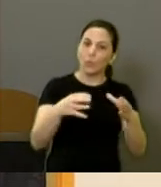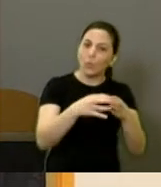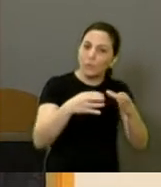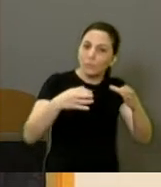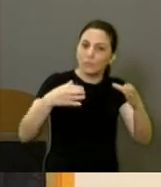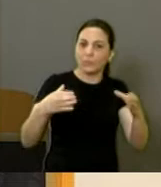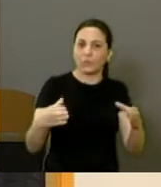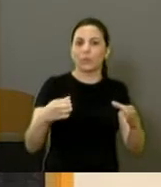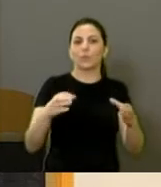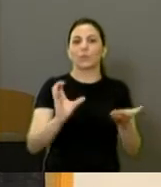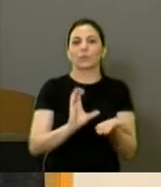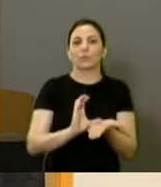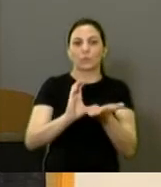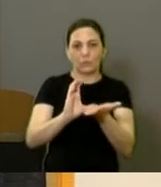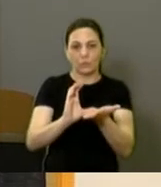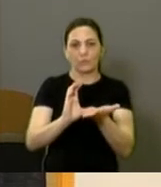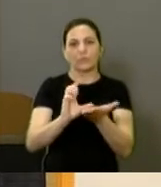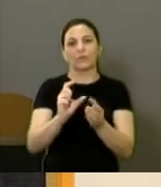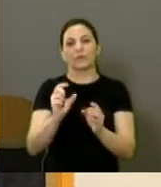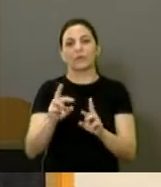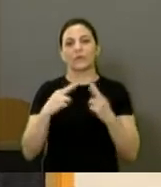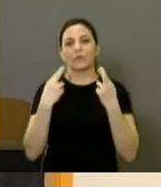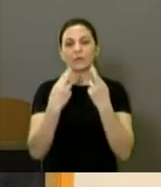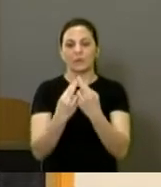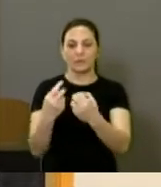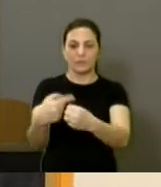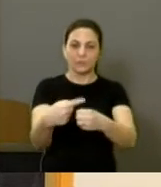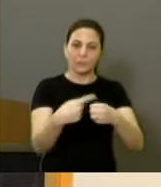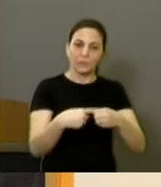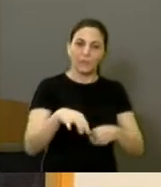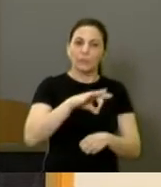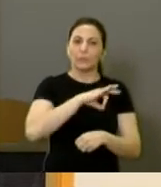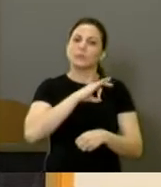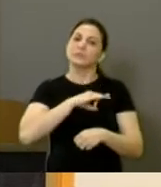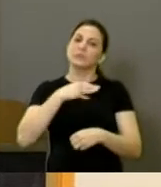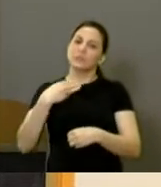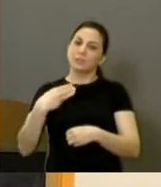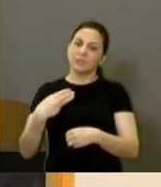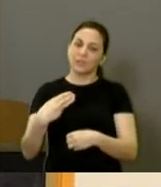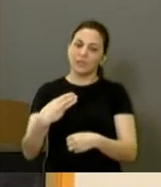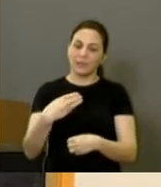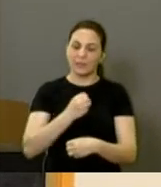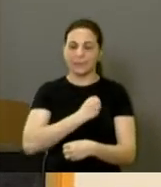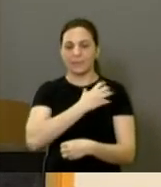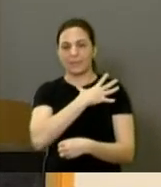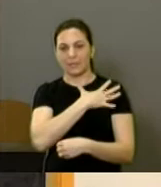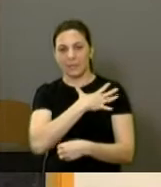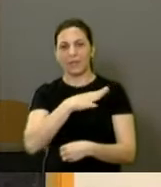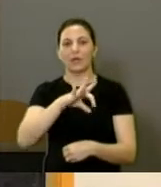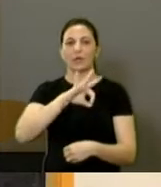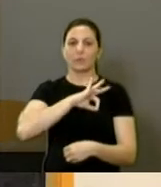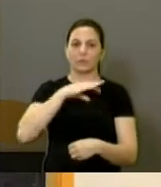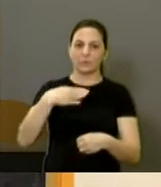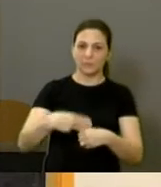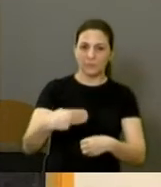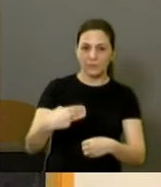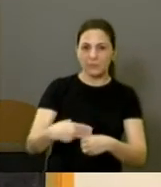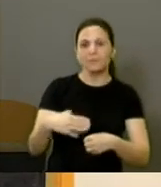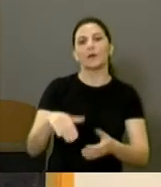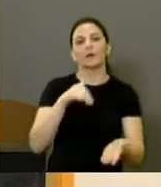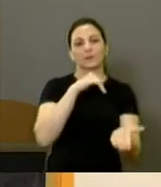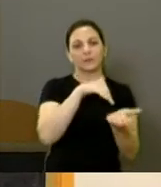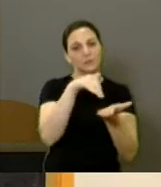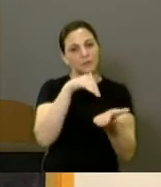pessoas do CONSEG, que tem feito essas reuniões nos bairros, com a Polícia Militar, com a Guarda Municipal, com